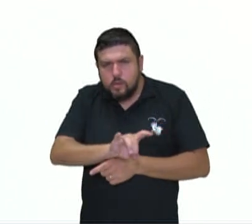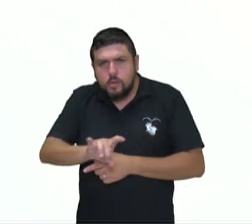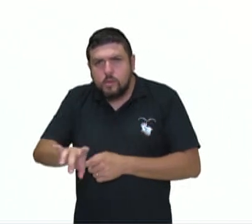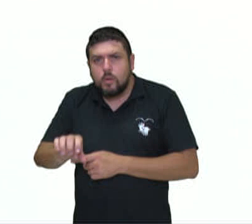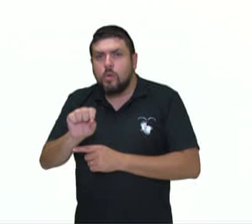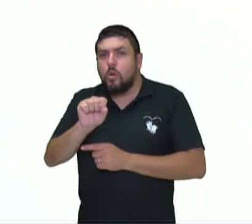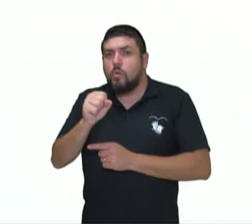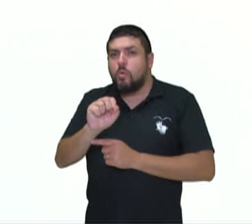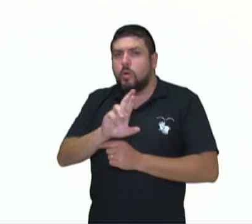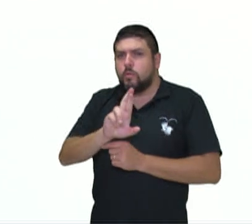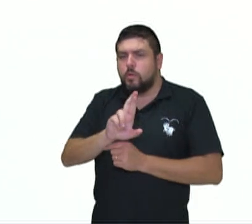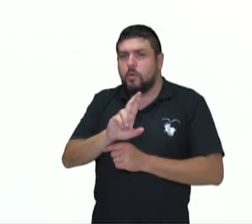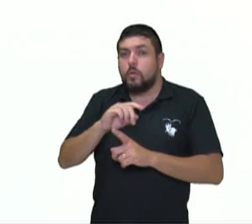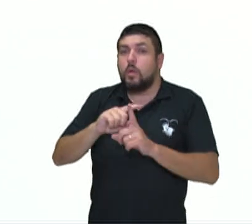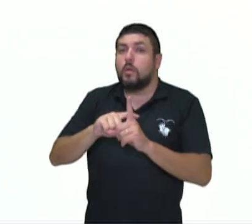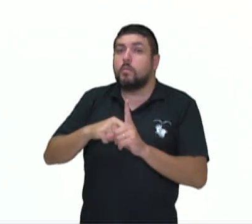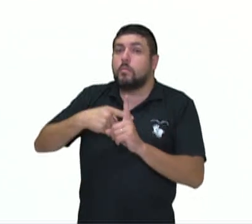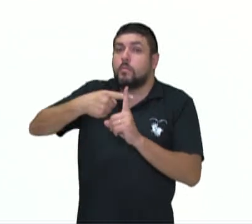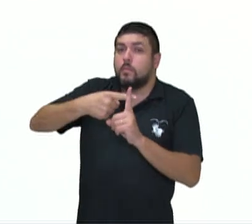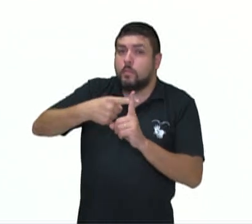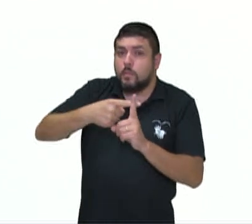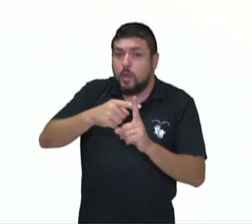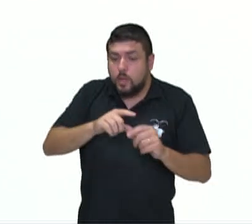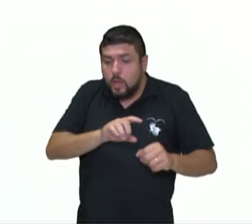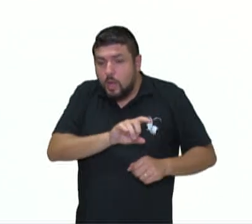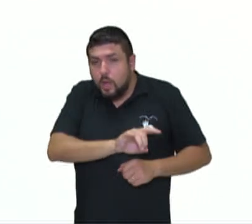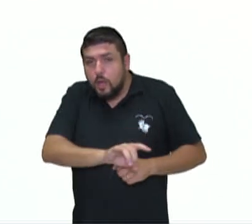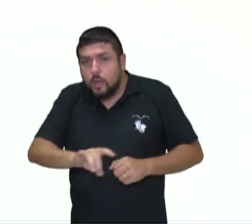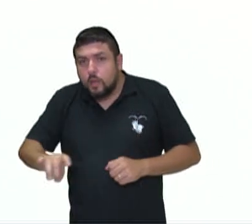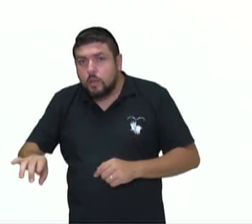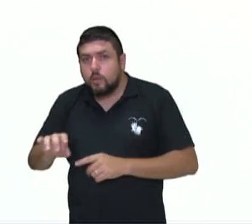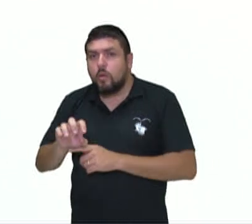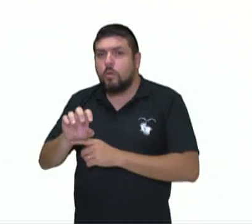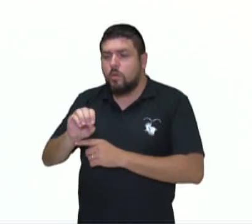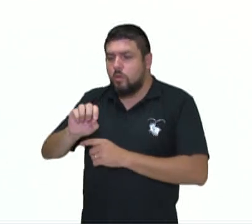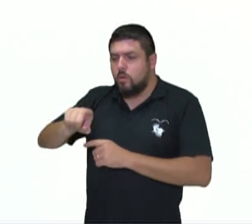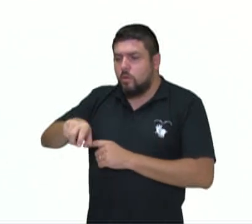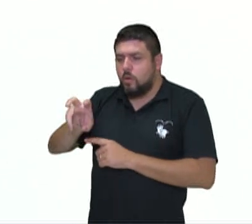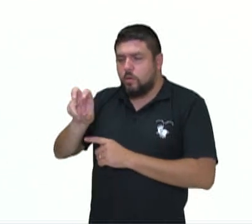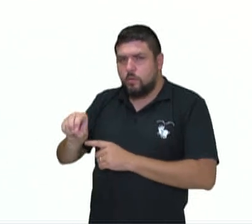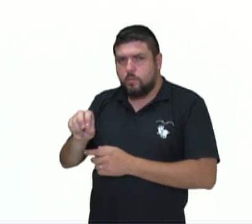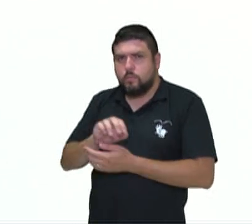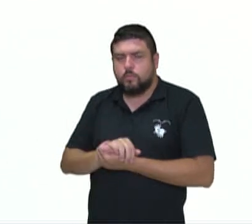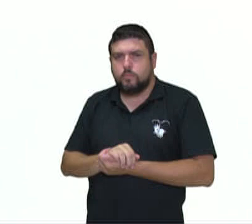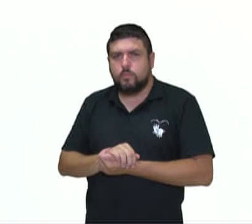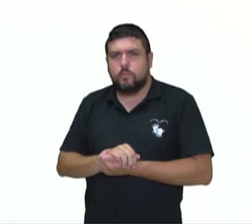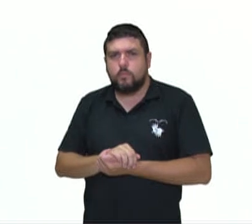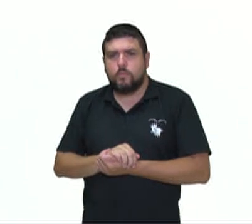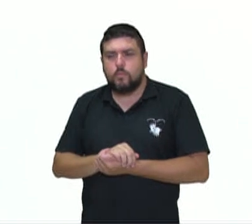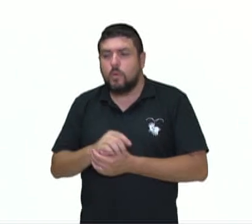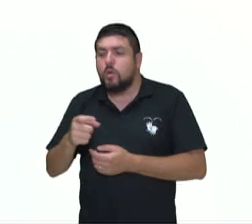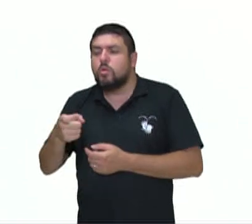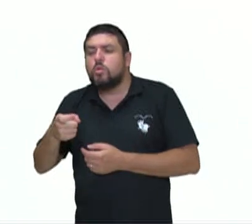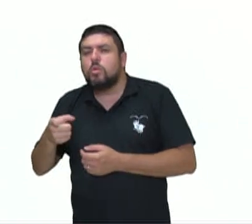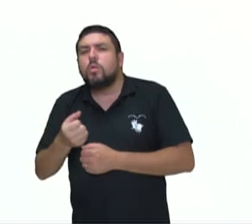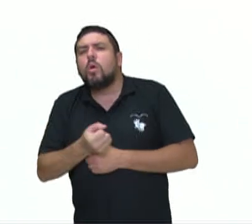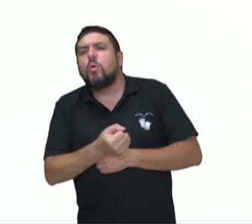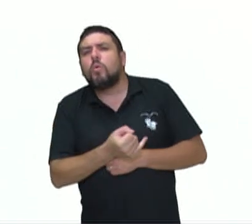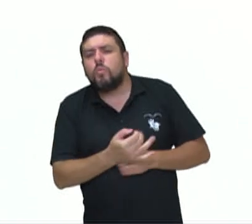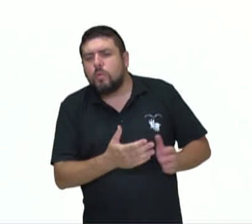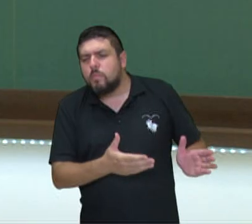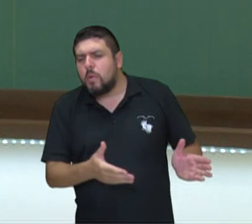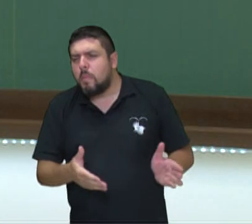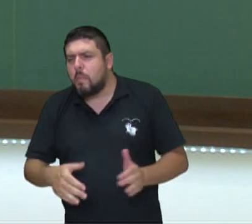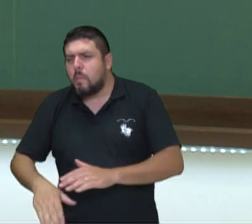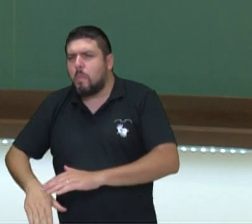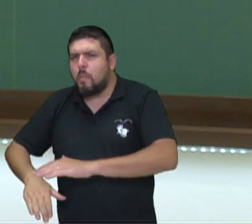de 50 centavos por unidade produzida, sendo X o número de unidades produzidas. Então, este é o